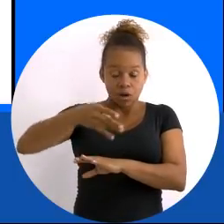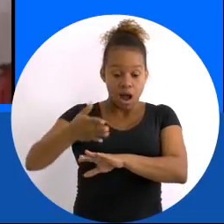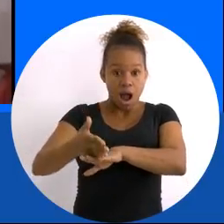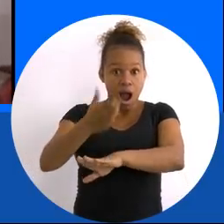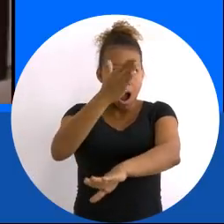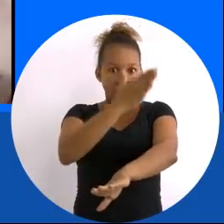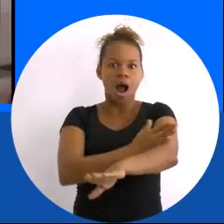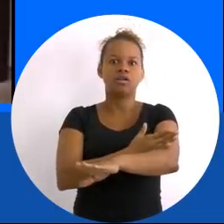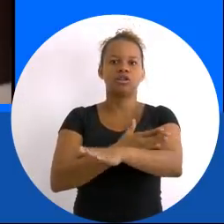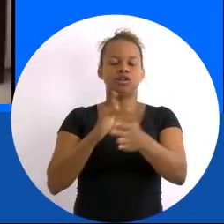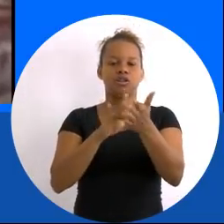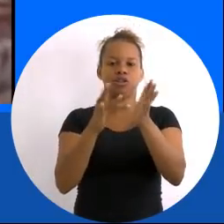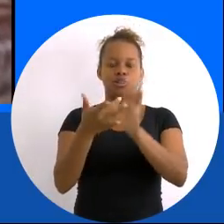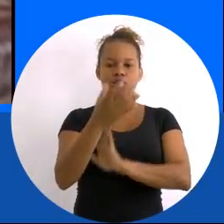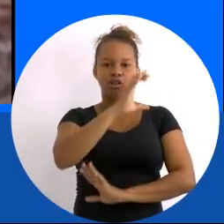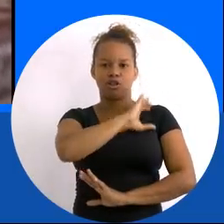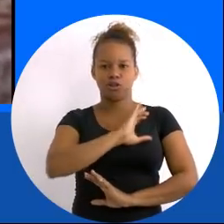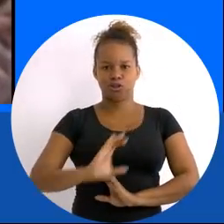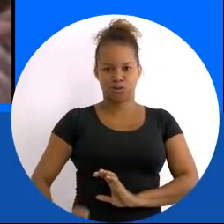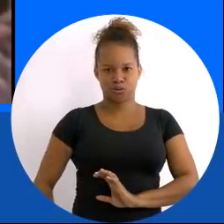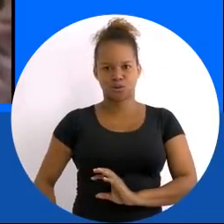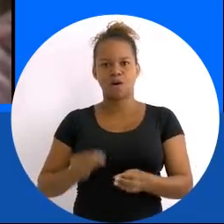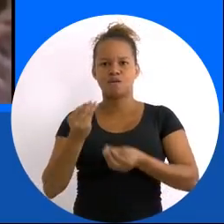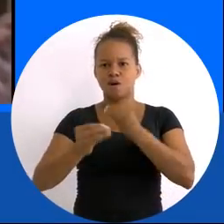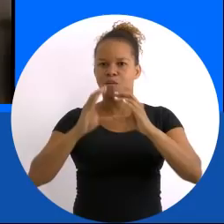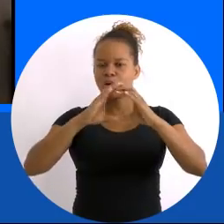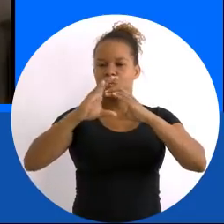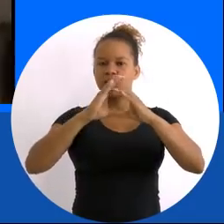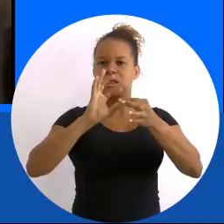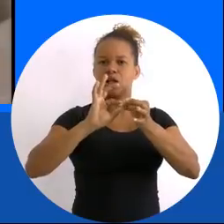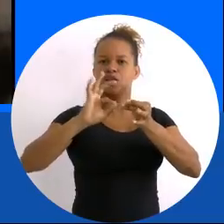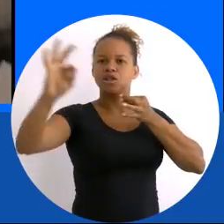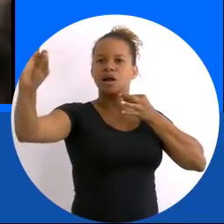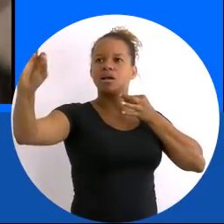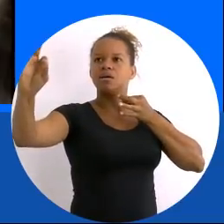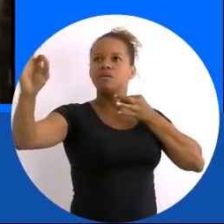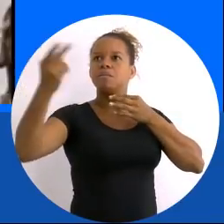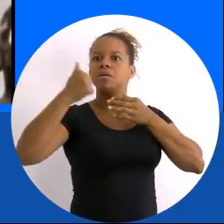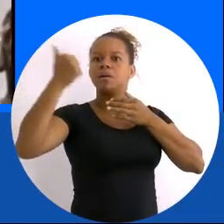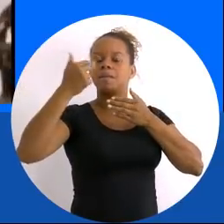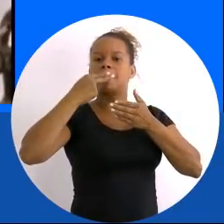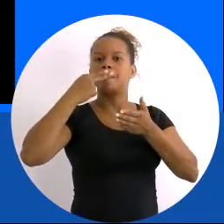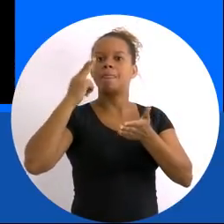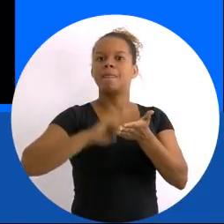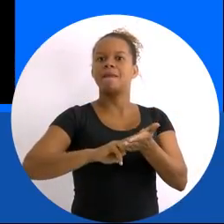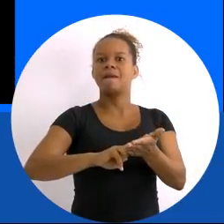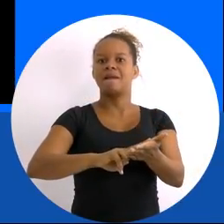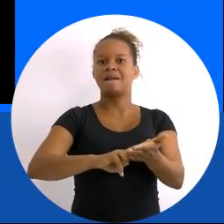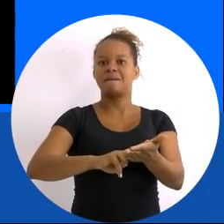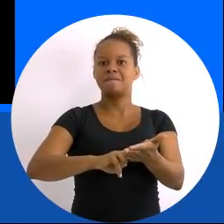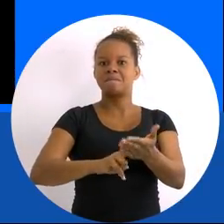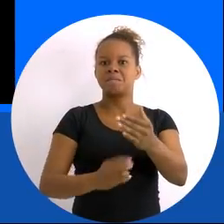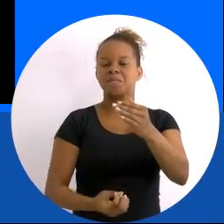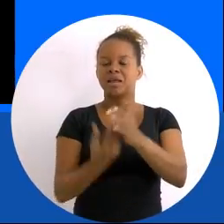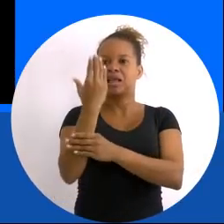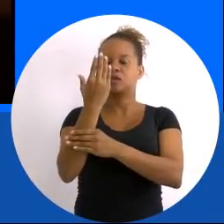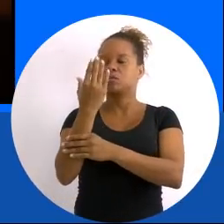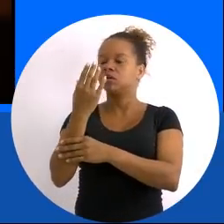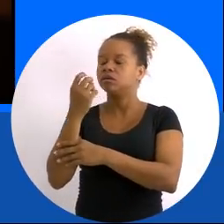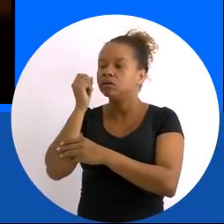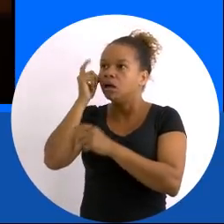César. Uma das primeiras formas de comunicação à distância foi o correio. A descoberta da